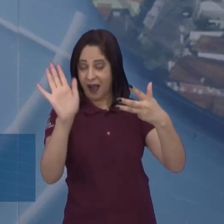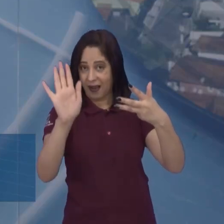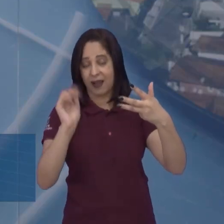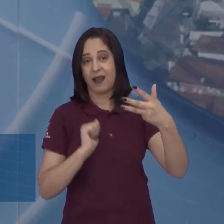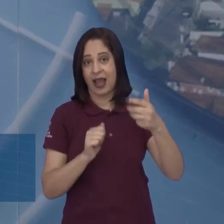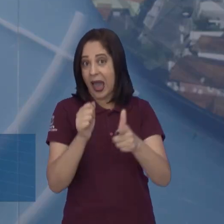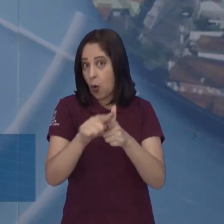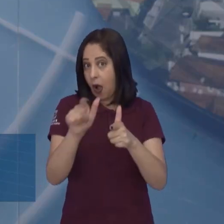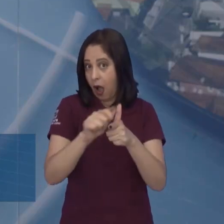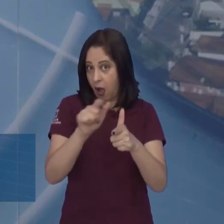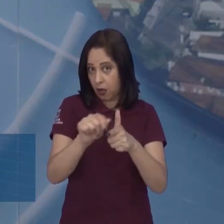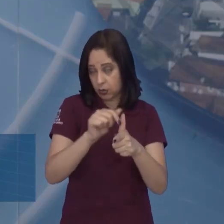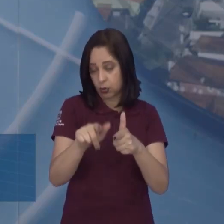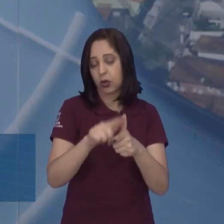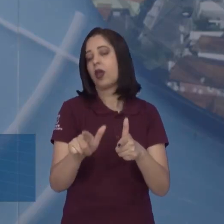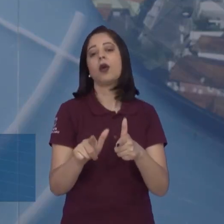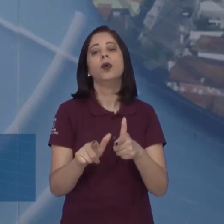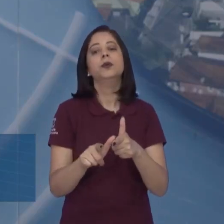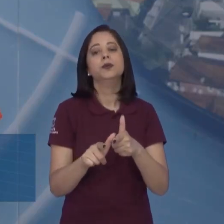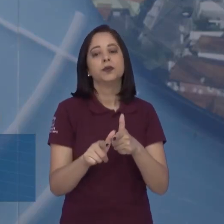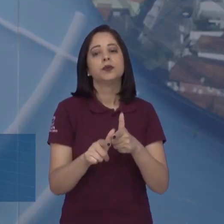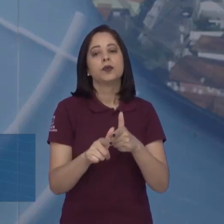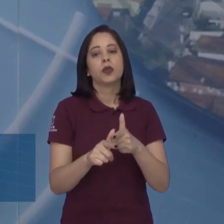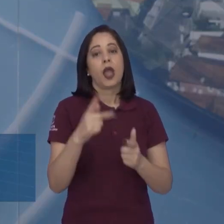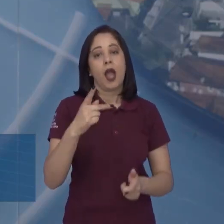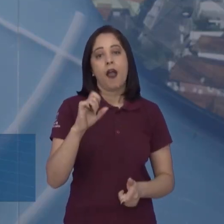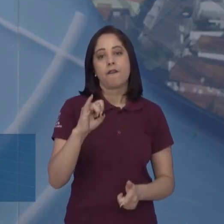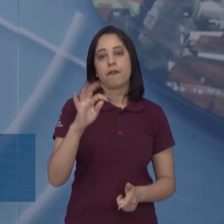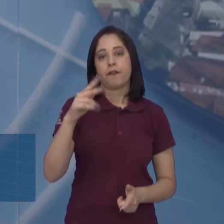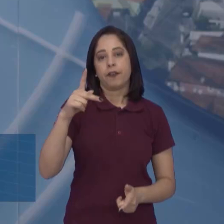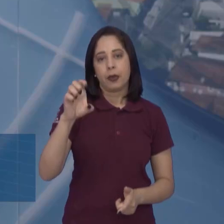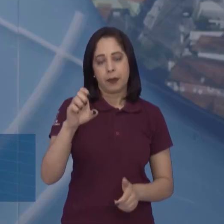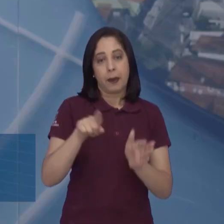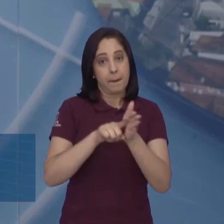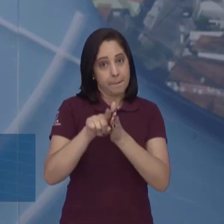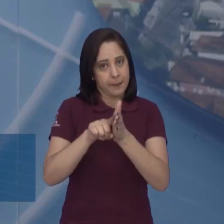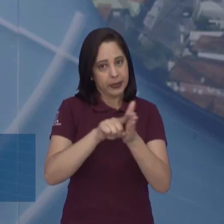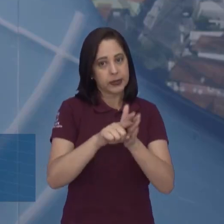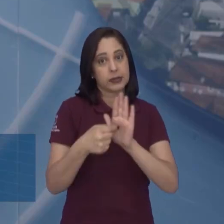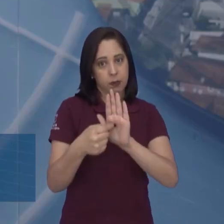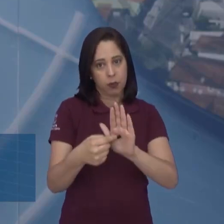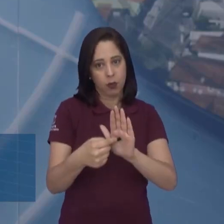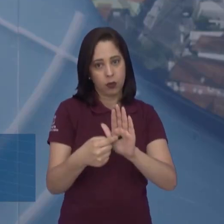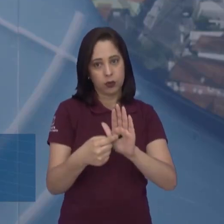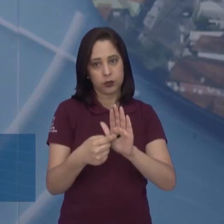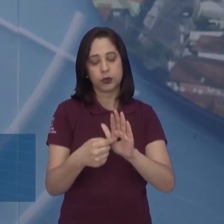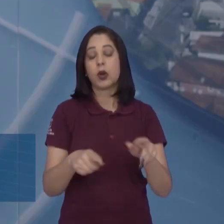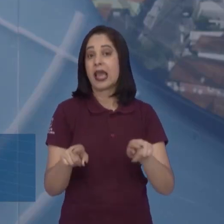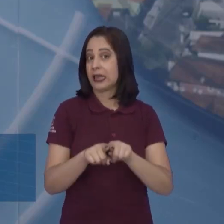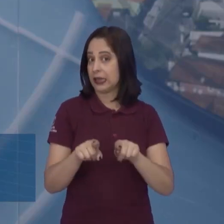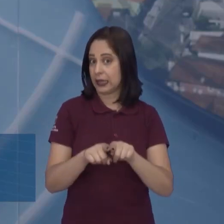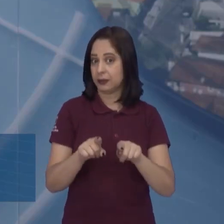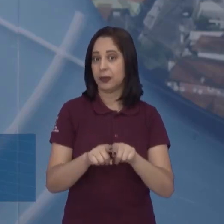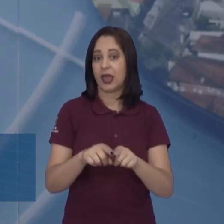uma pesquisa divulgada pela FIPE, né, que é a Fundação Instituto de Pesquisas Econômicas. De acordo com o levantamento,